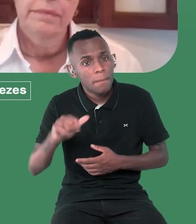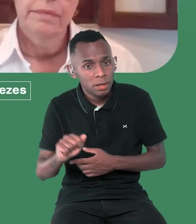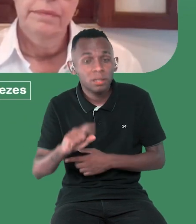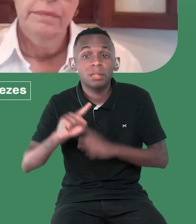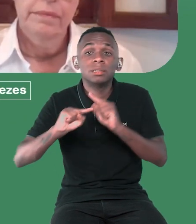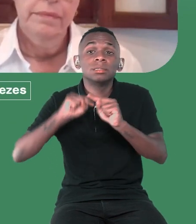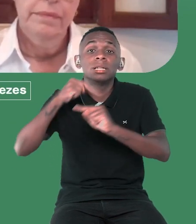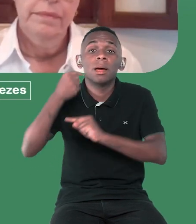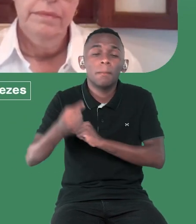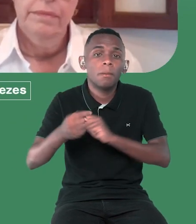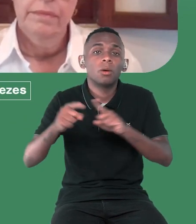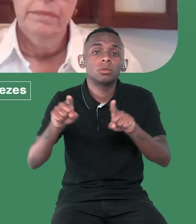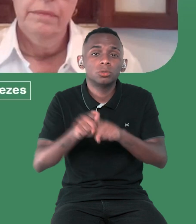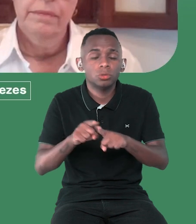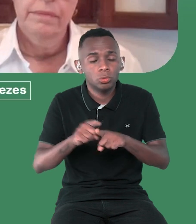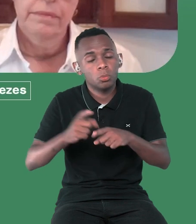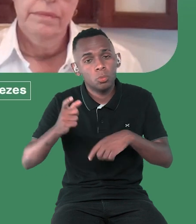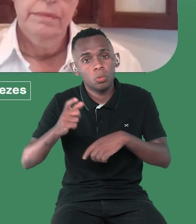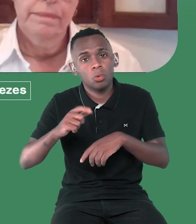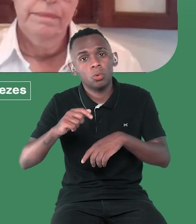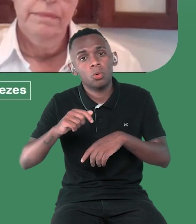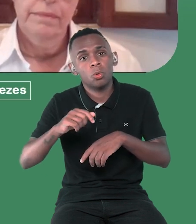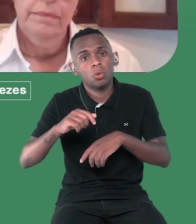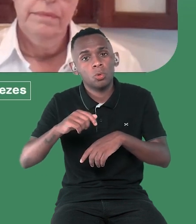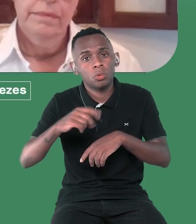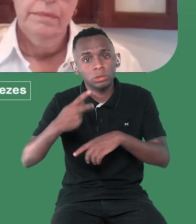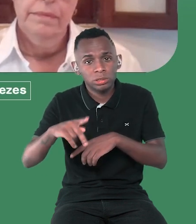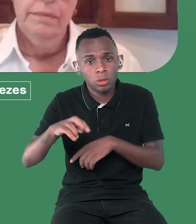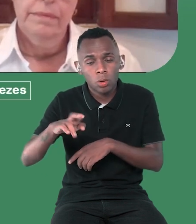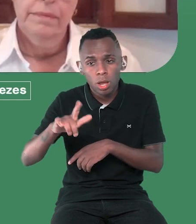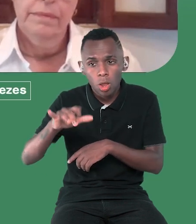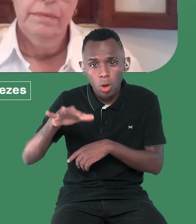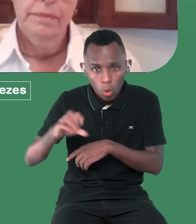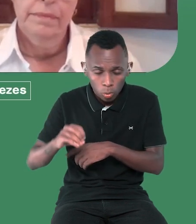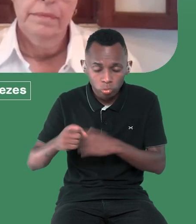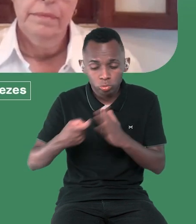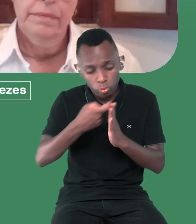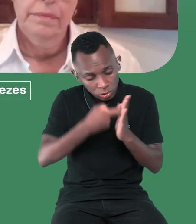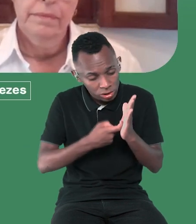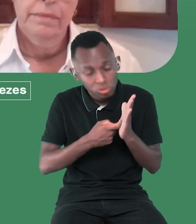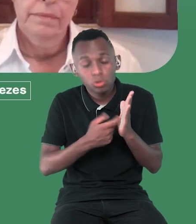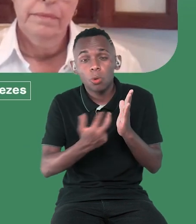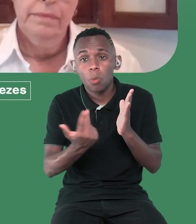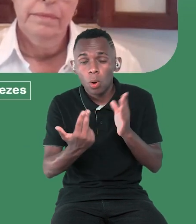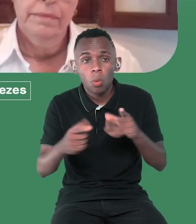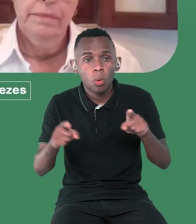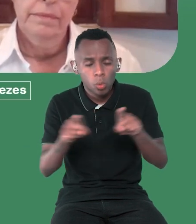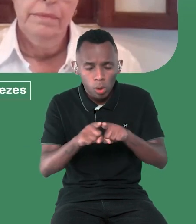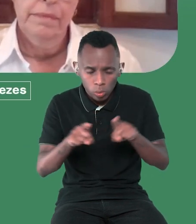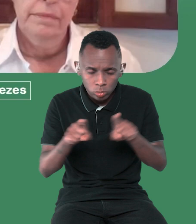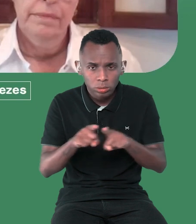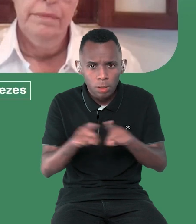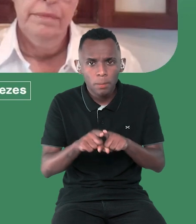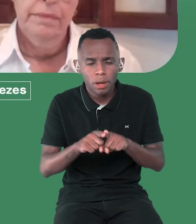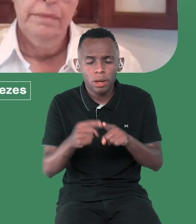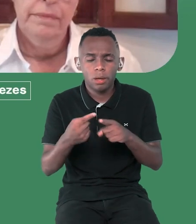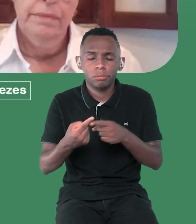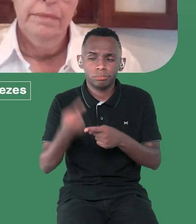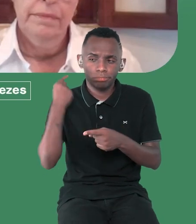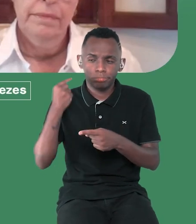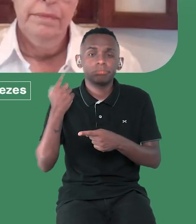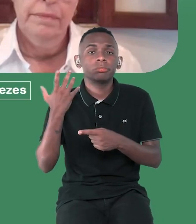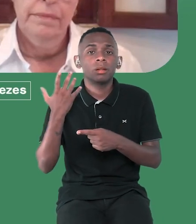e depois veio o Senhor Relógio, que foi um texto igualmente, né, que nasceu igual ao Bom